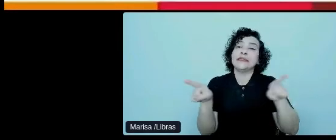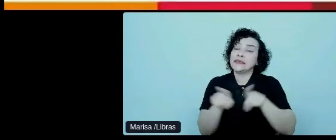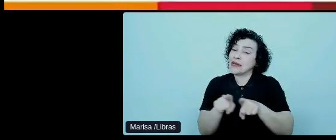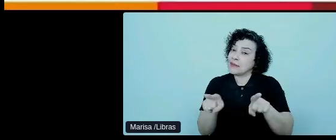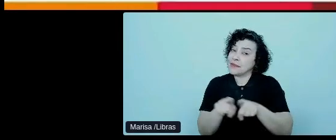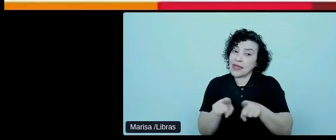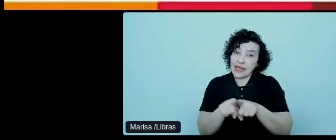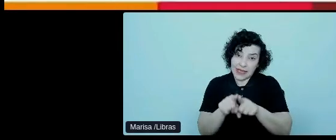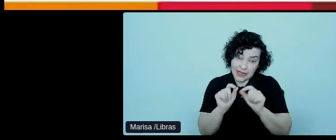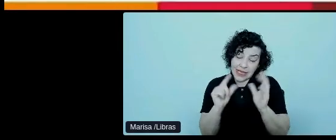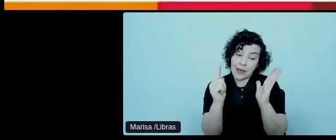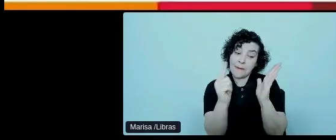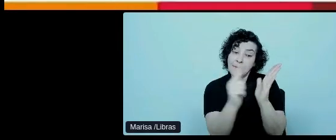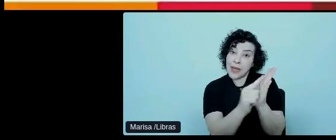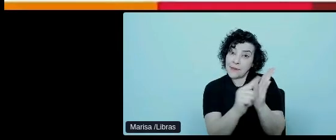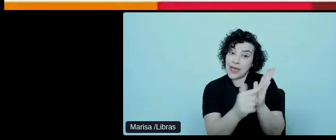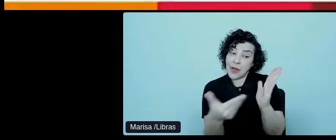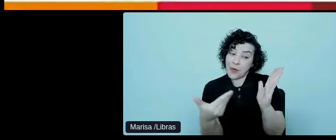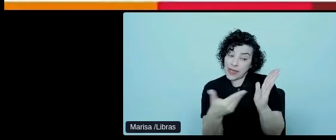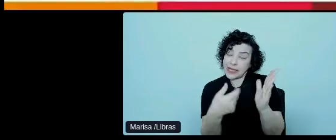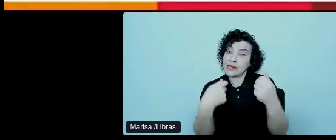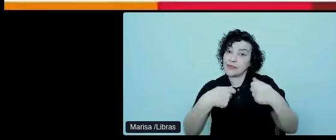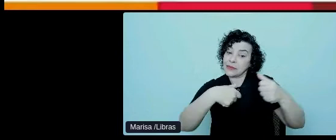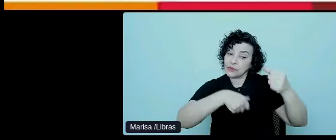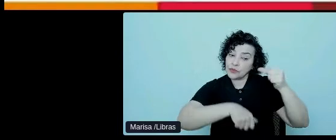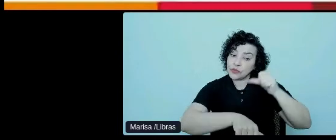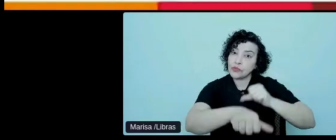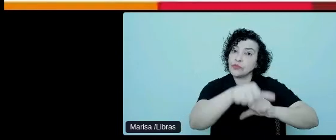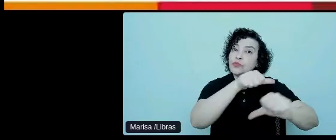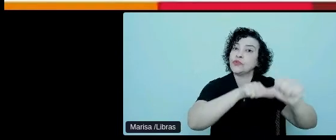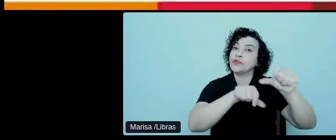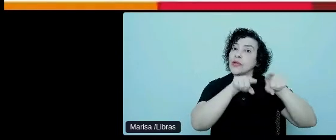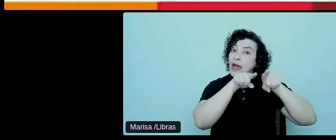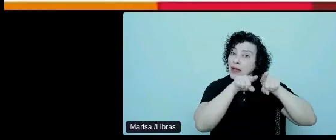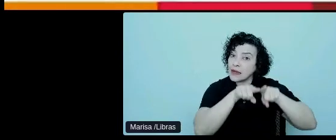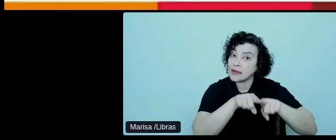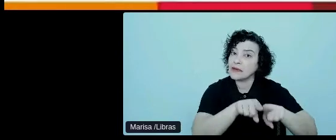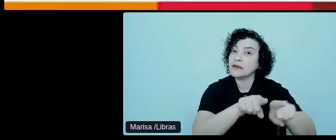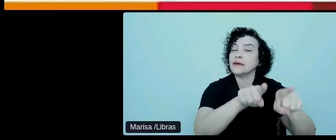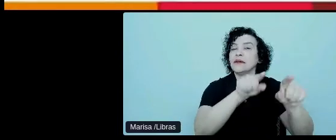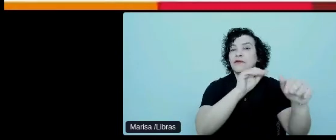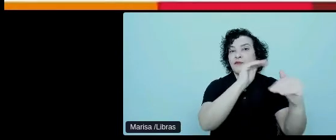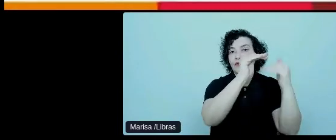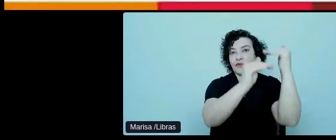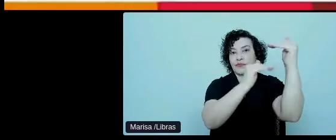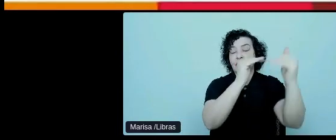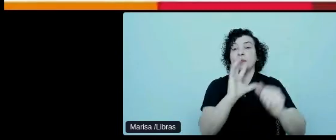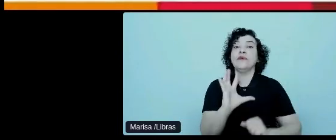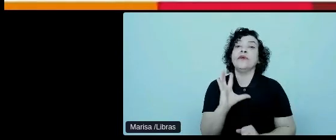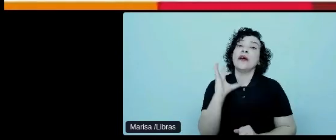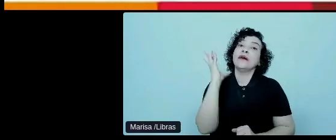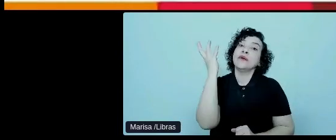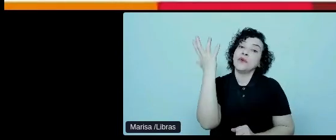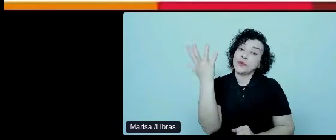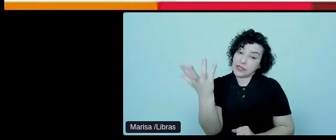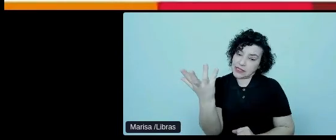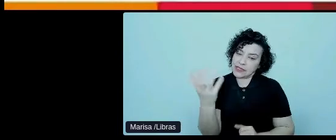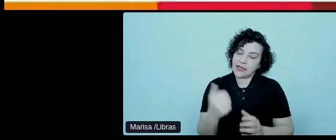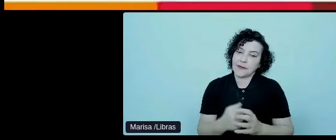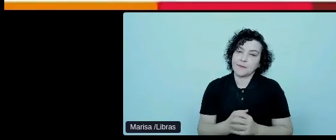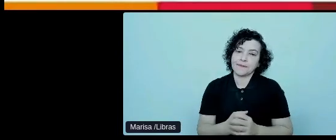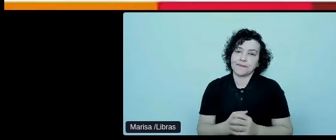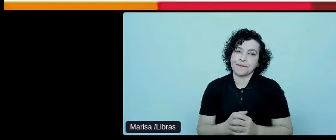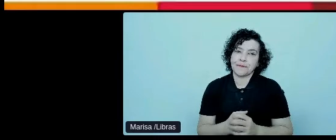toda a documentação tem que acompanhar essa evolução. E o que vai acontecer, o que o pessoal lá